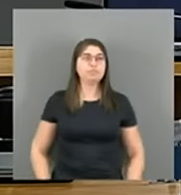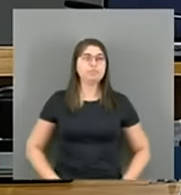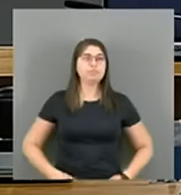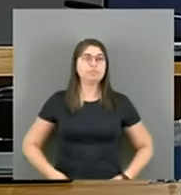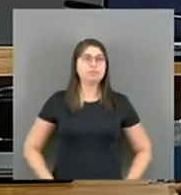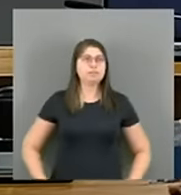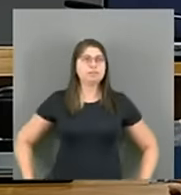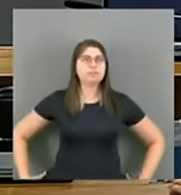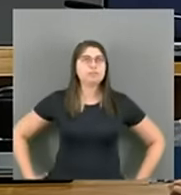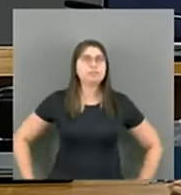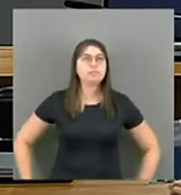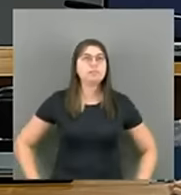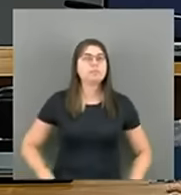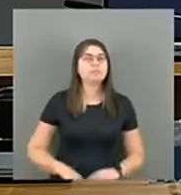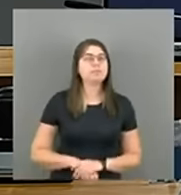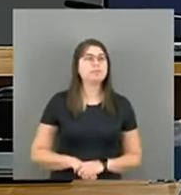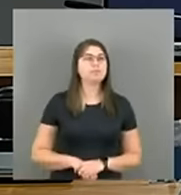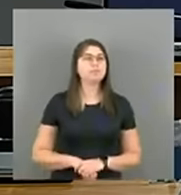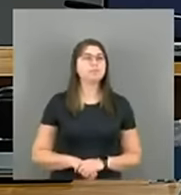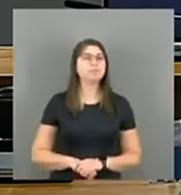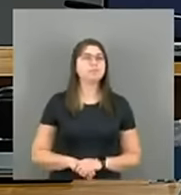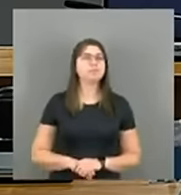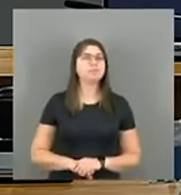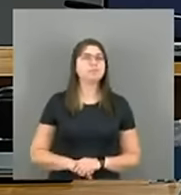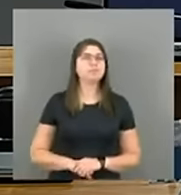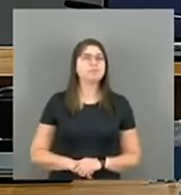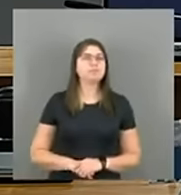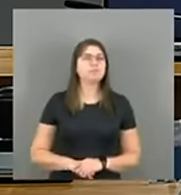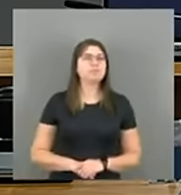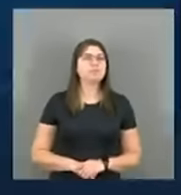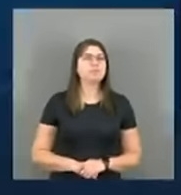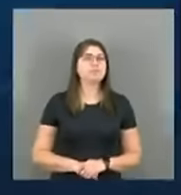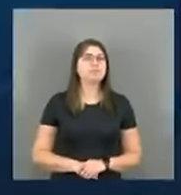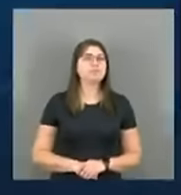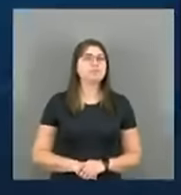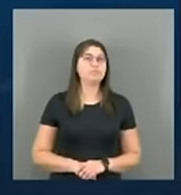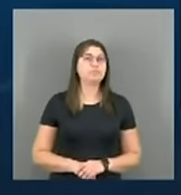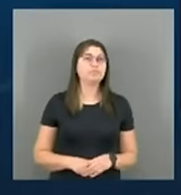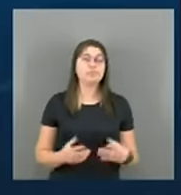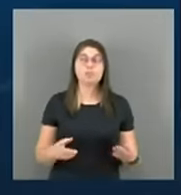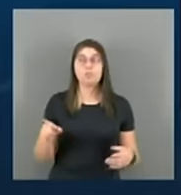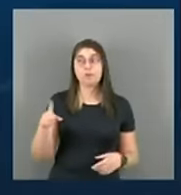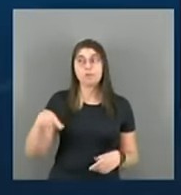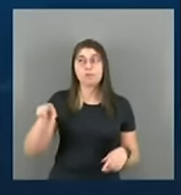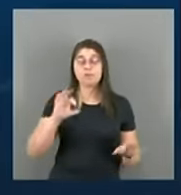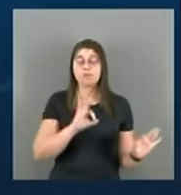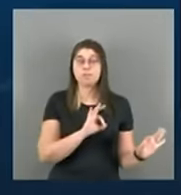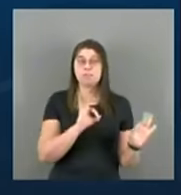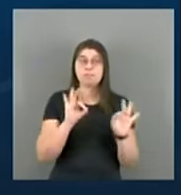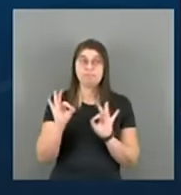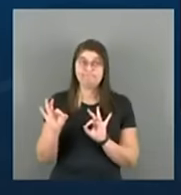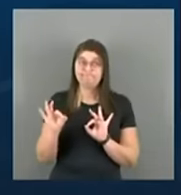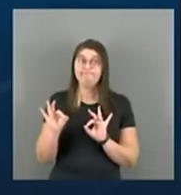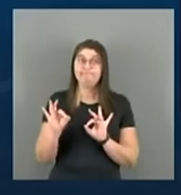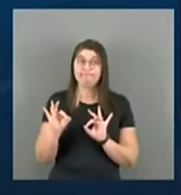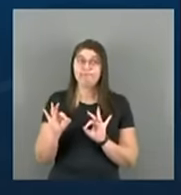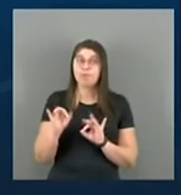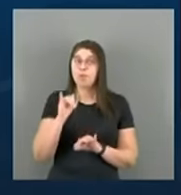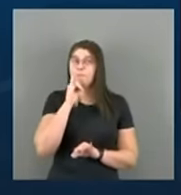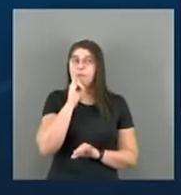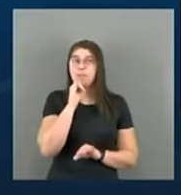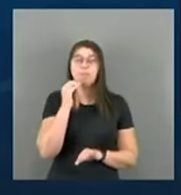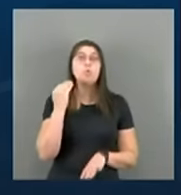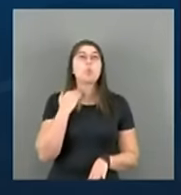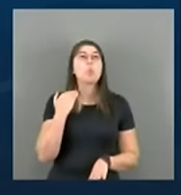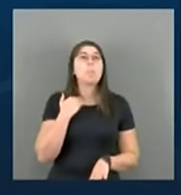Portanto, ela, se você olhar está aí, aqui, vocês estará sabem conosco que vocês daqui a estão pouco. Vendo aquilo que eu quero que vocês verem, entende? Tipo, eu tenho vários bancos, acho que vocês já